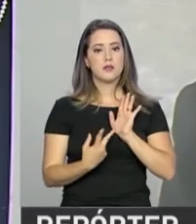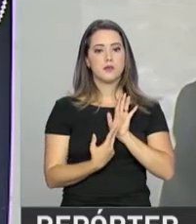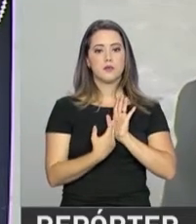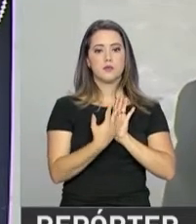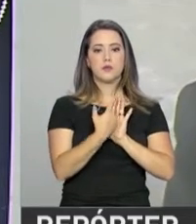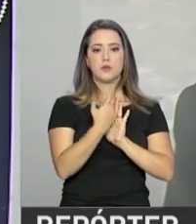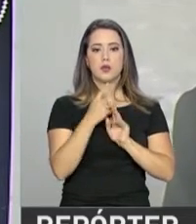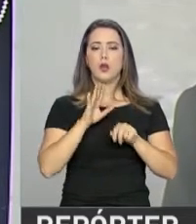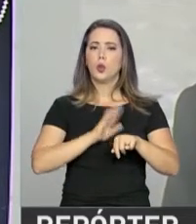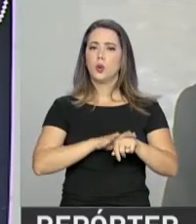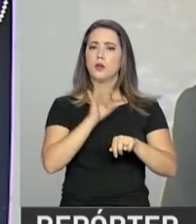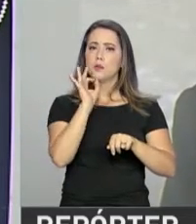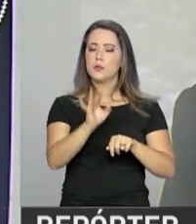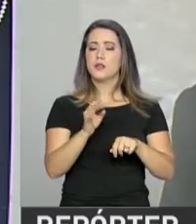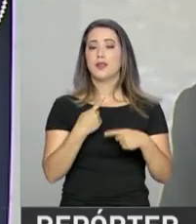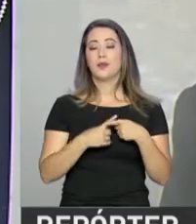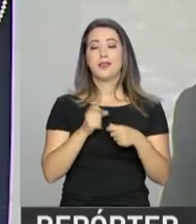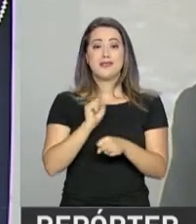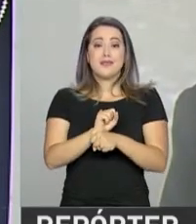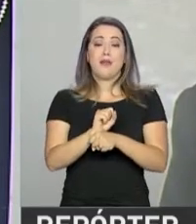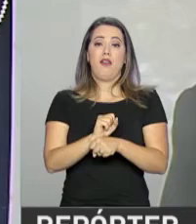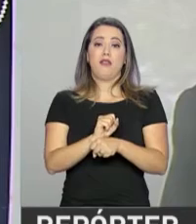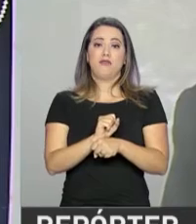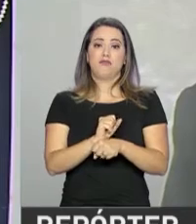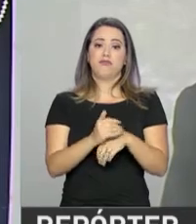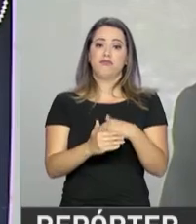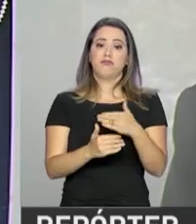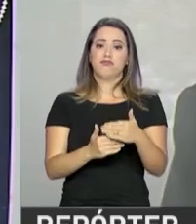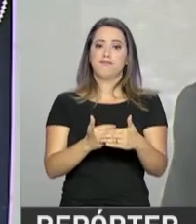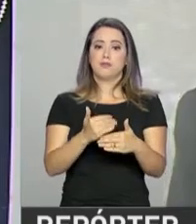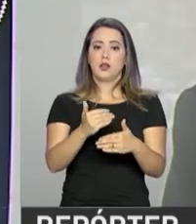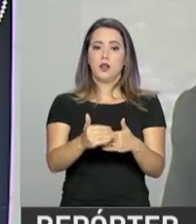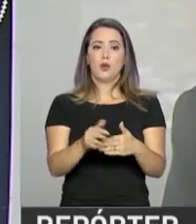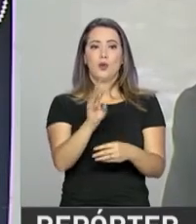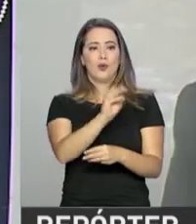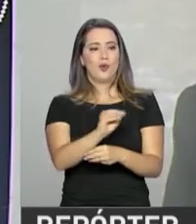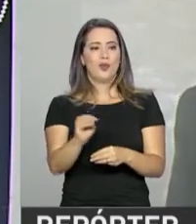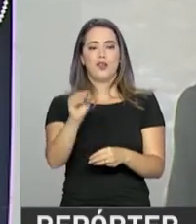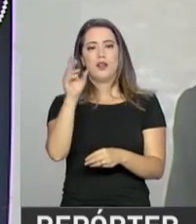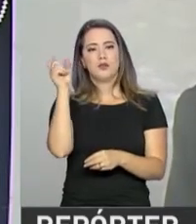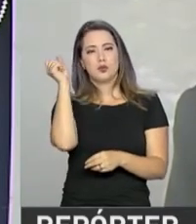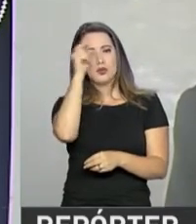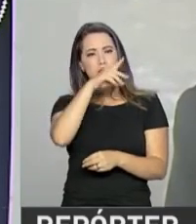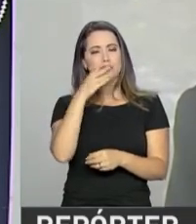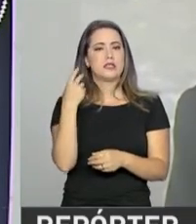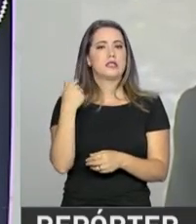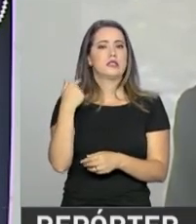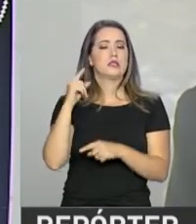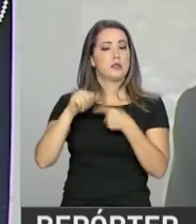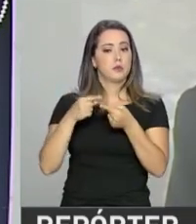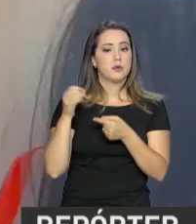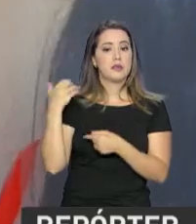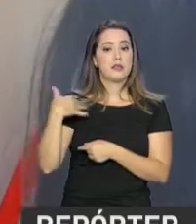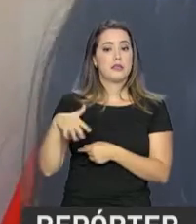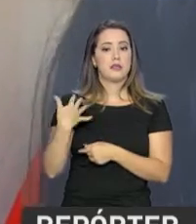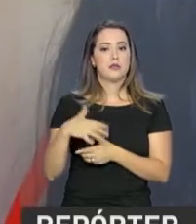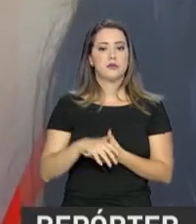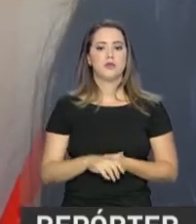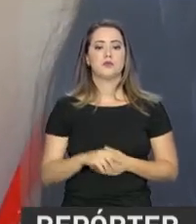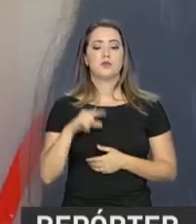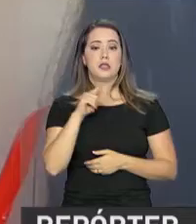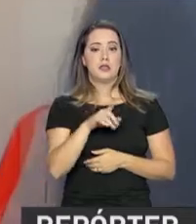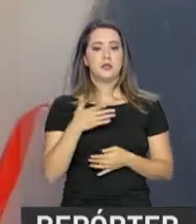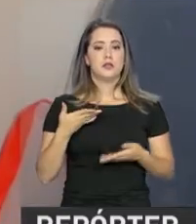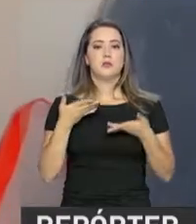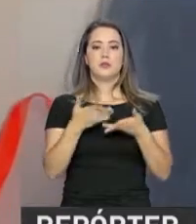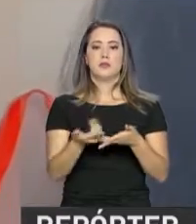deixa a situação dessas crianças se agravarem é o cuidado fica mais complicado inclusive mais oneroso o sistema de saúde talisson ainda